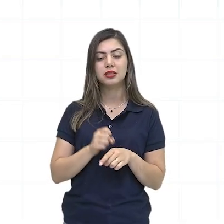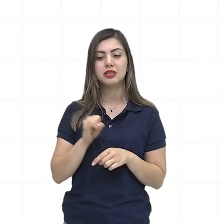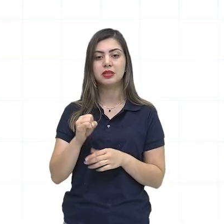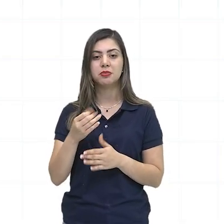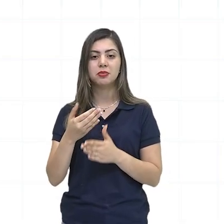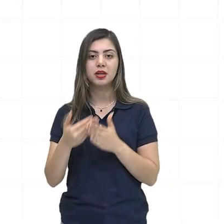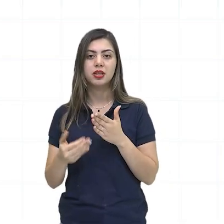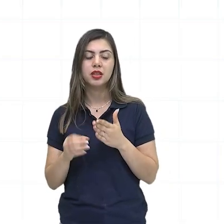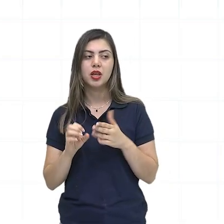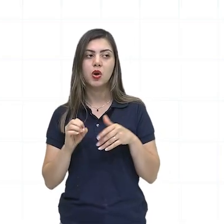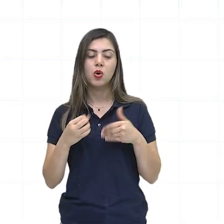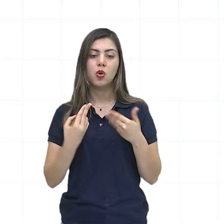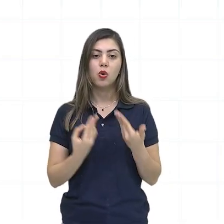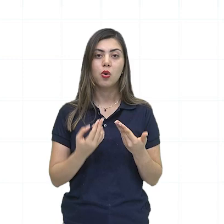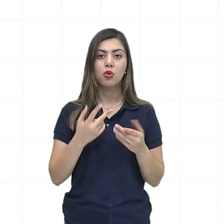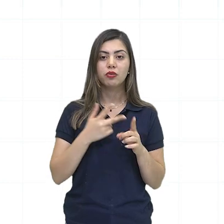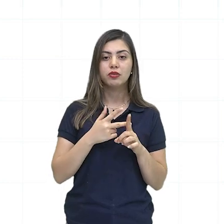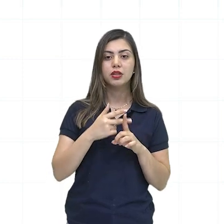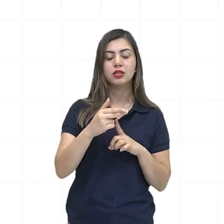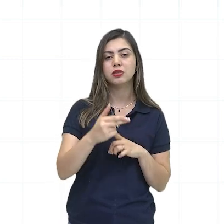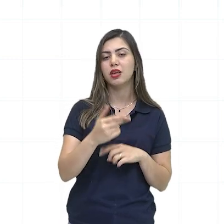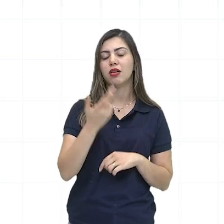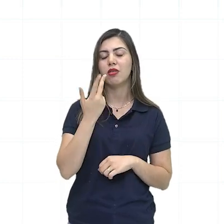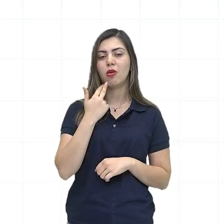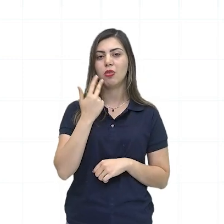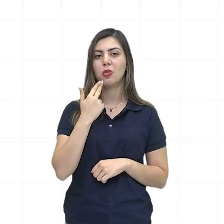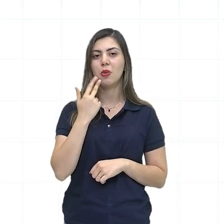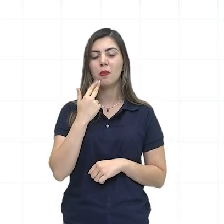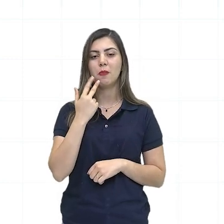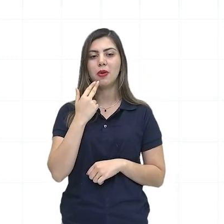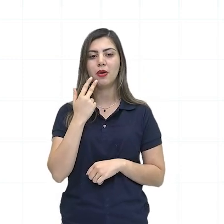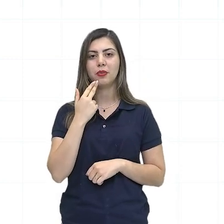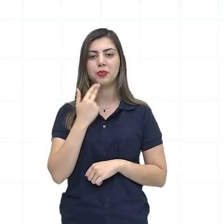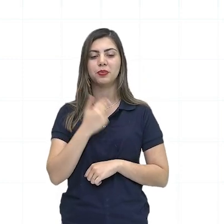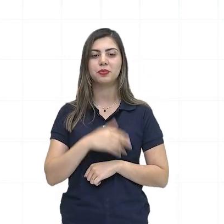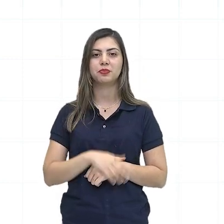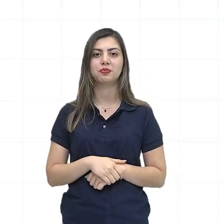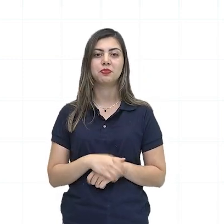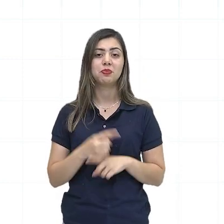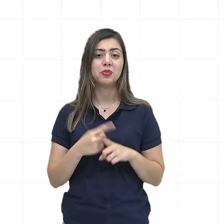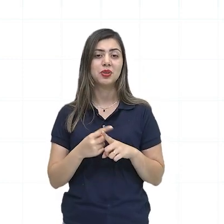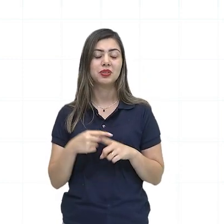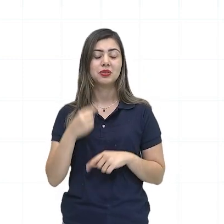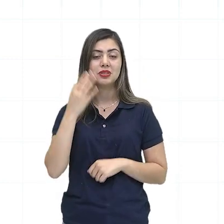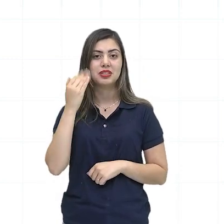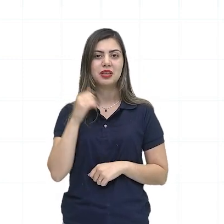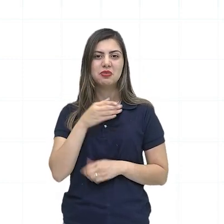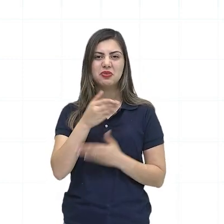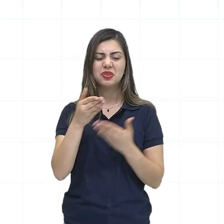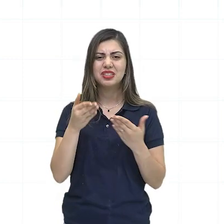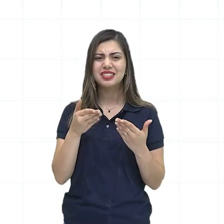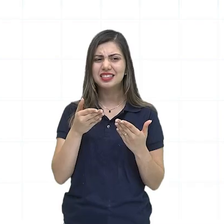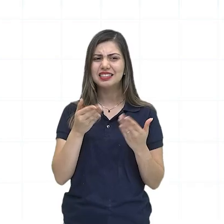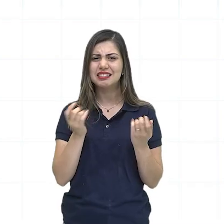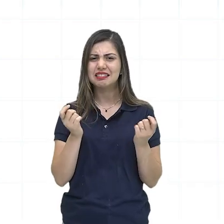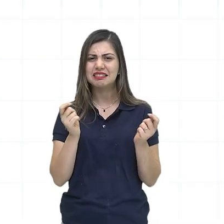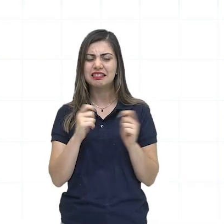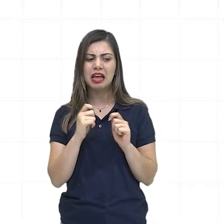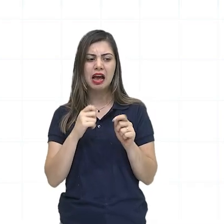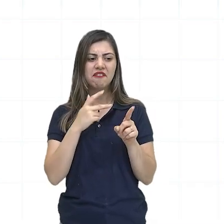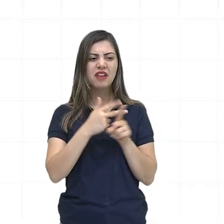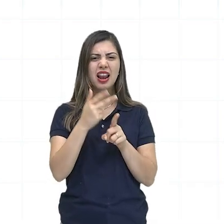com fracassos e sucessos de forma equilibrada, até porque nem sempre você vai